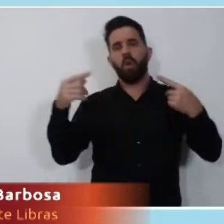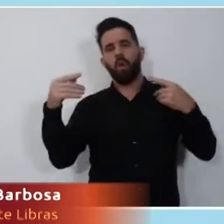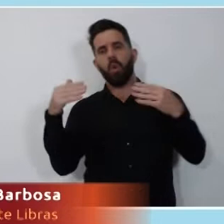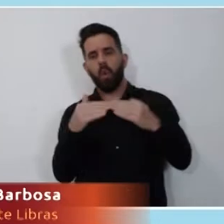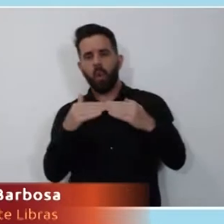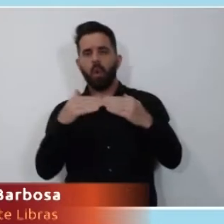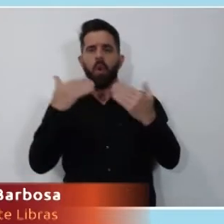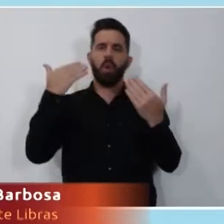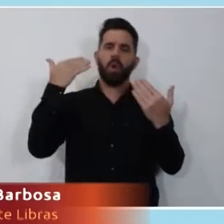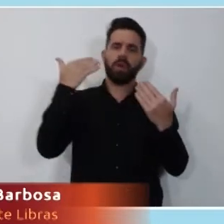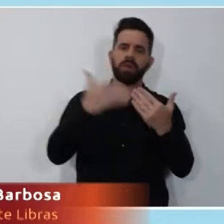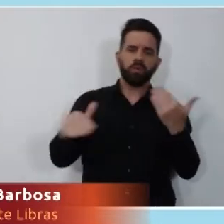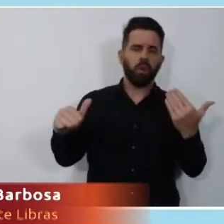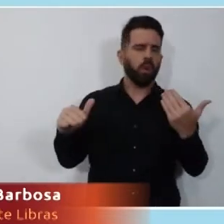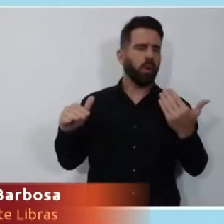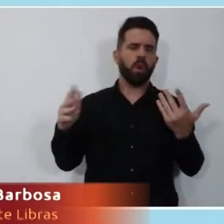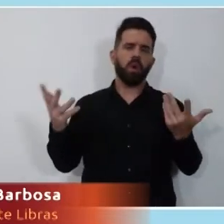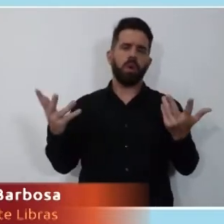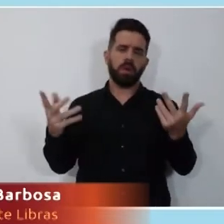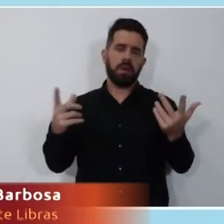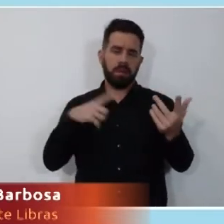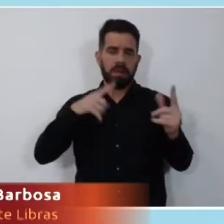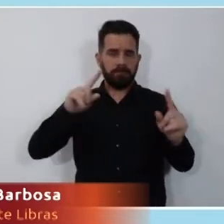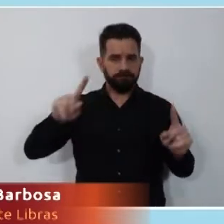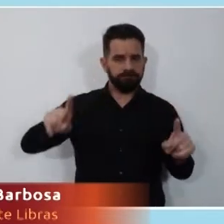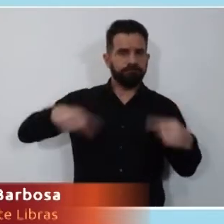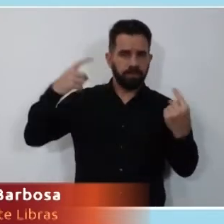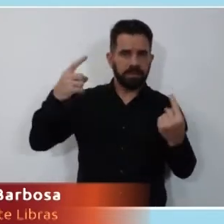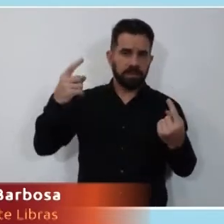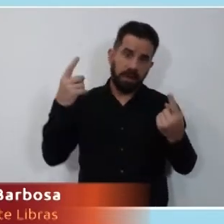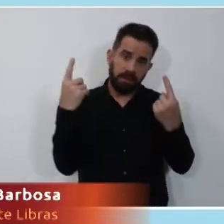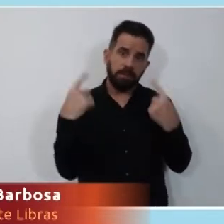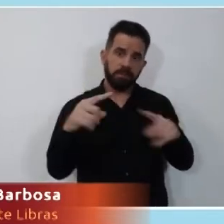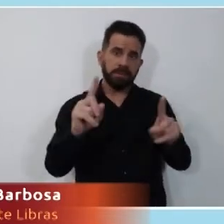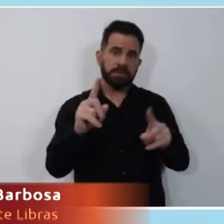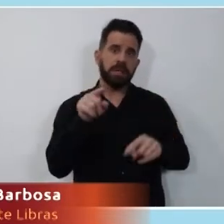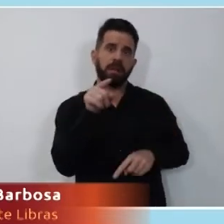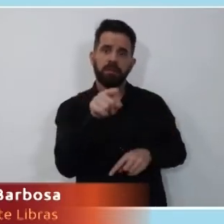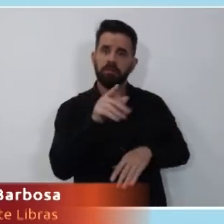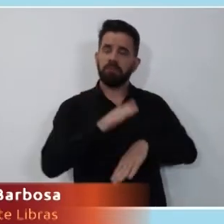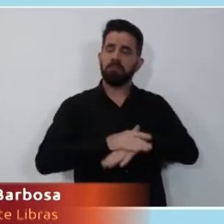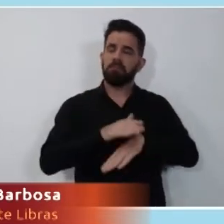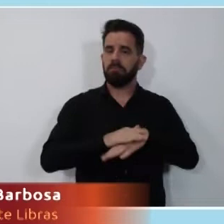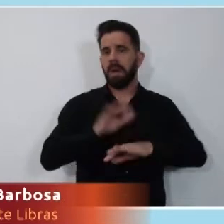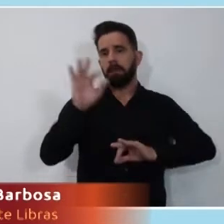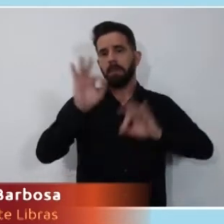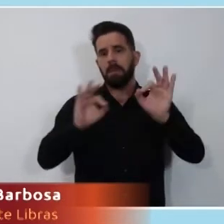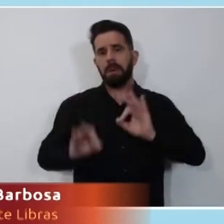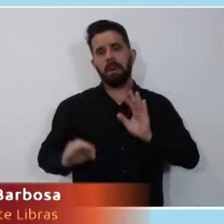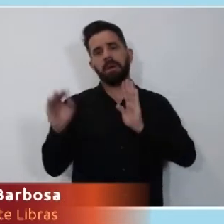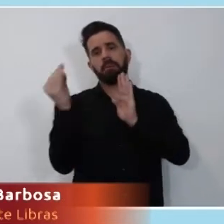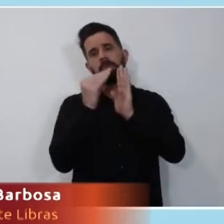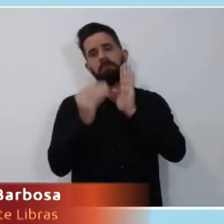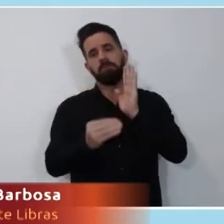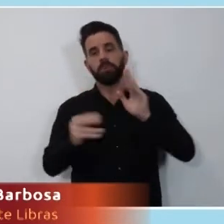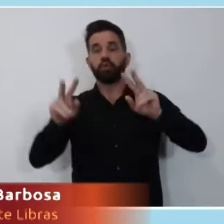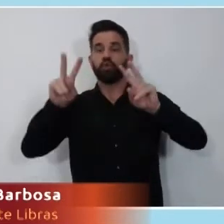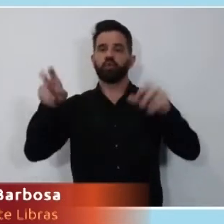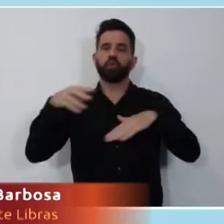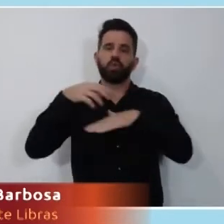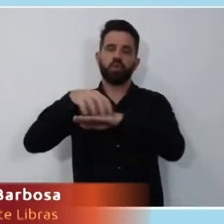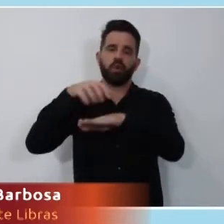serem enfrentados agora nesse planejamento, né, do plano de mobilidade para a cidade, o que pode ser